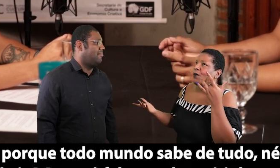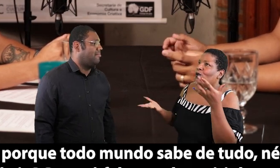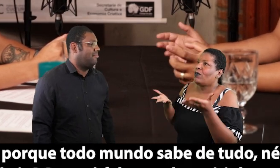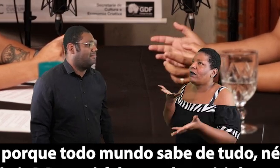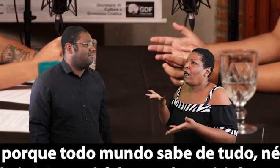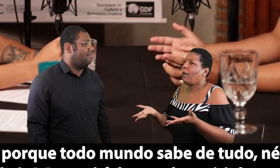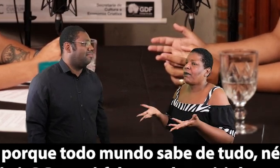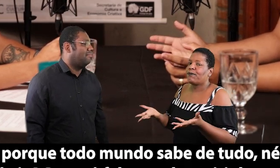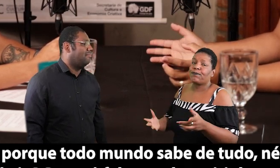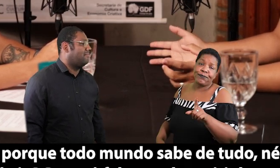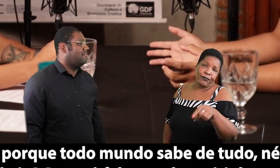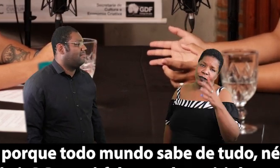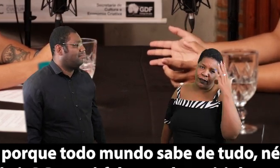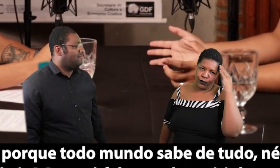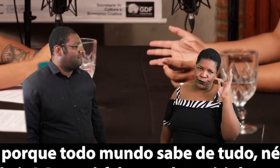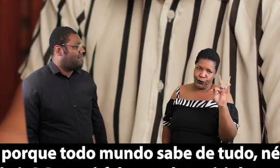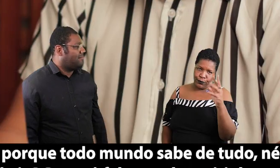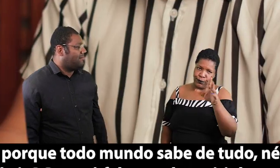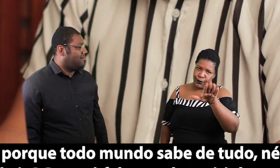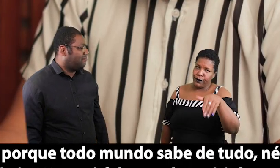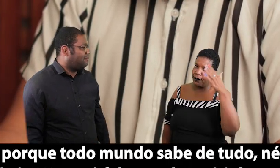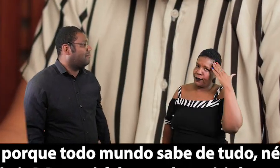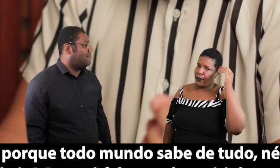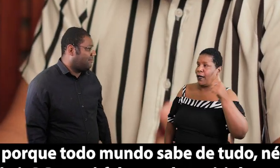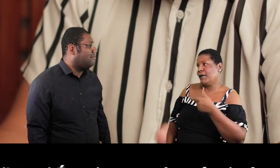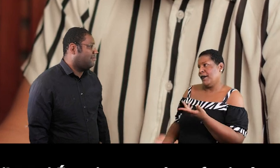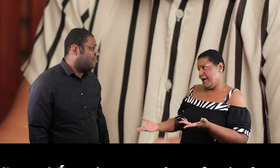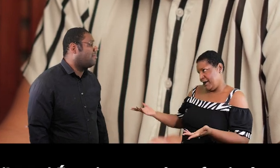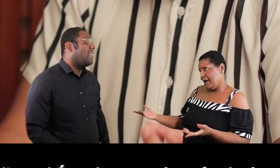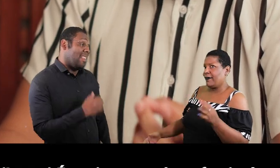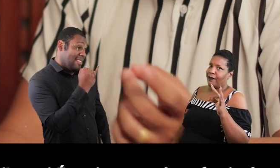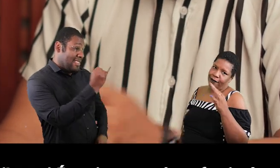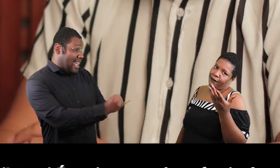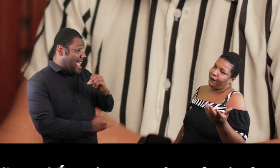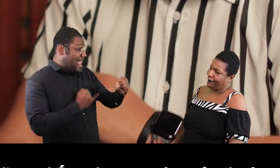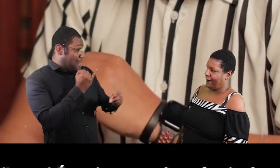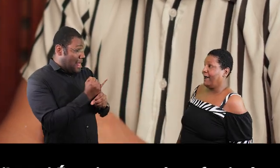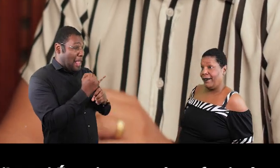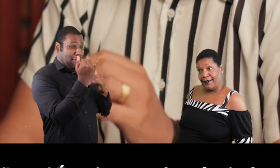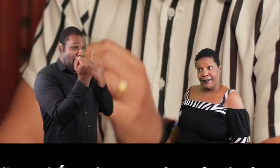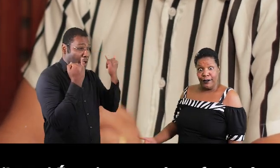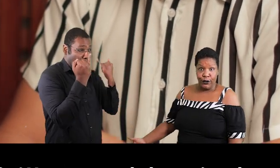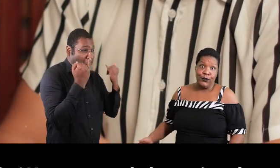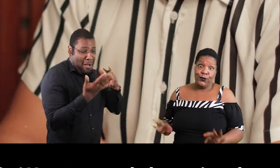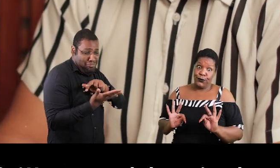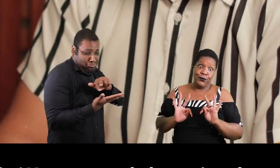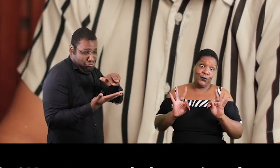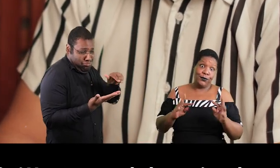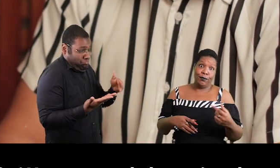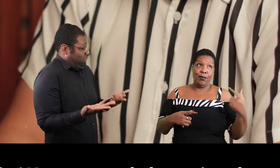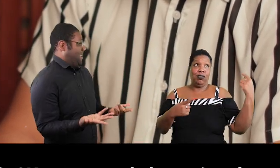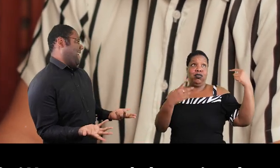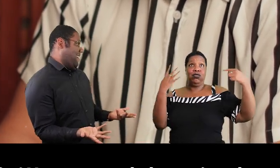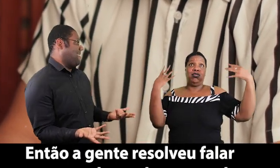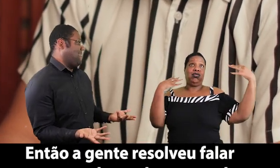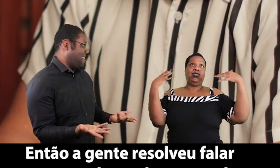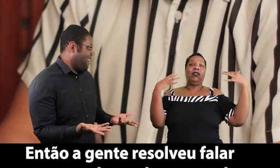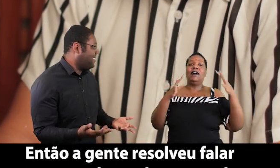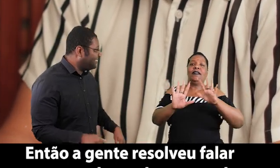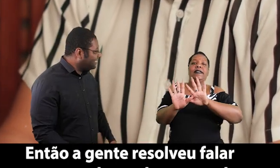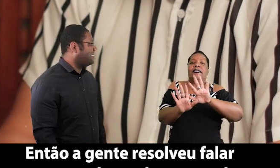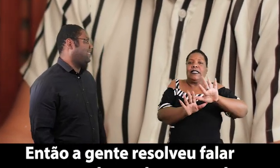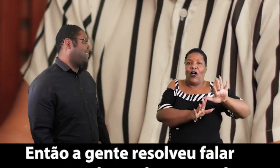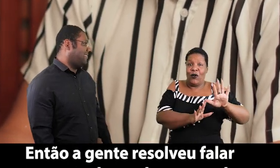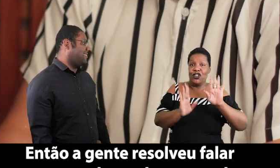Até porque todo mundo sabe de tudo, né? Já viu? Se você fala Aí uma na besteirinha, internet é um festival. vem uma paulada em cima de você. Então a